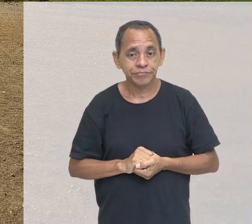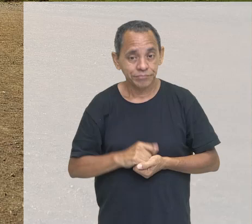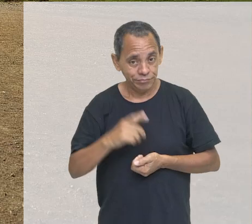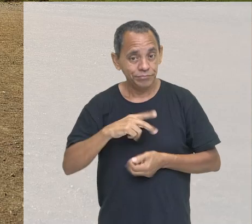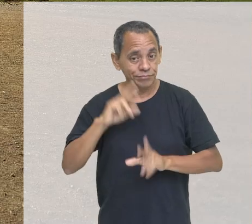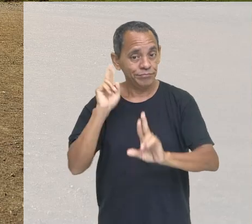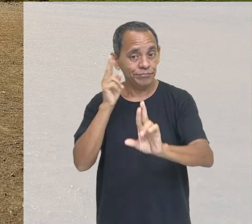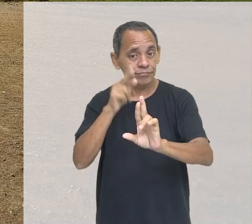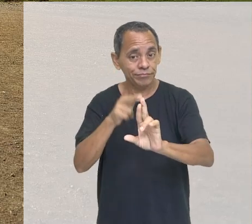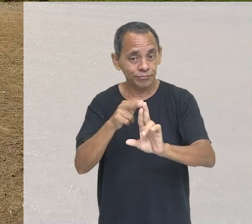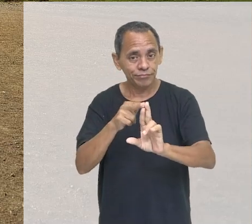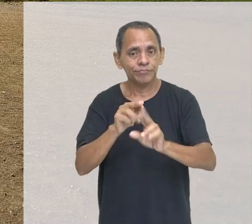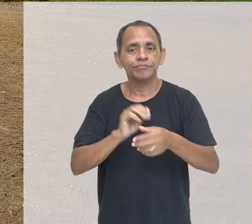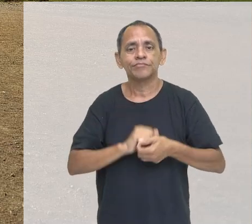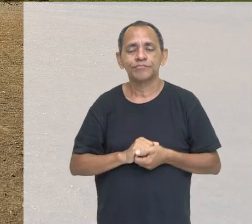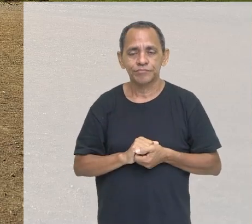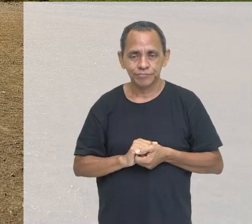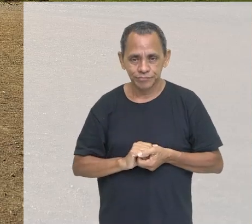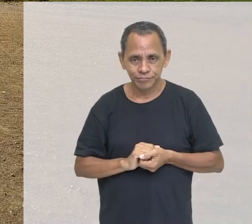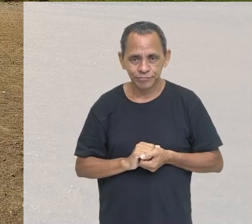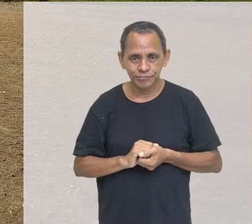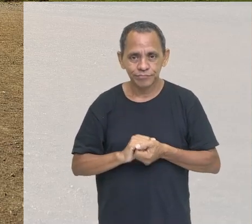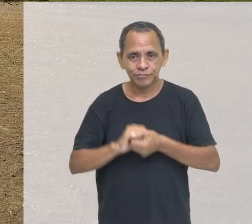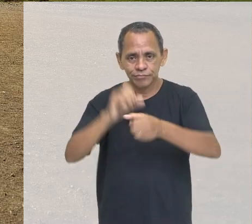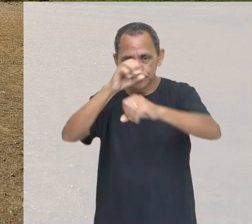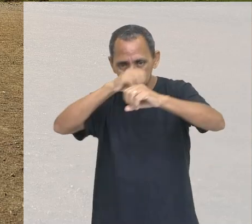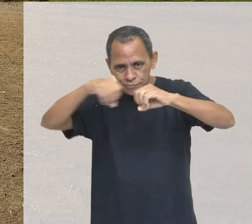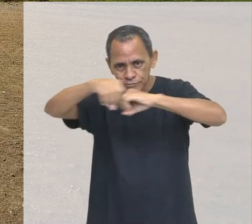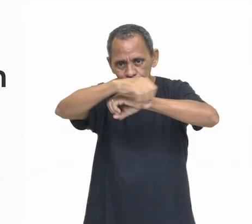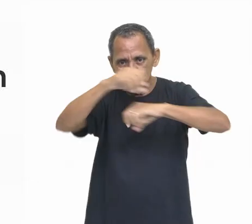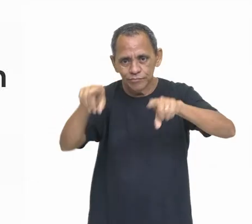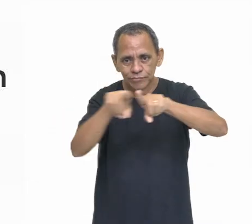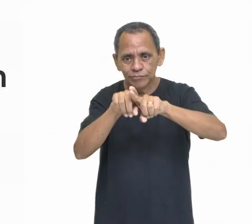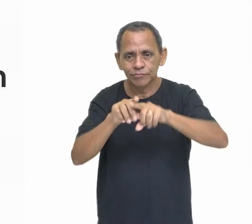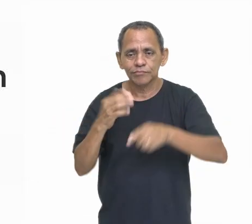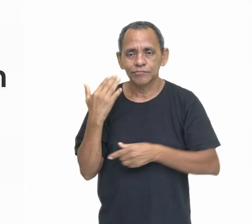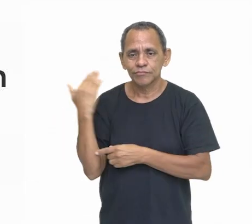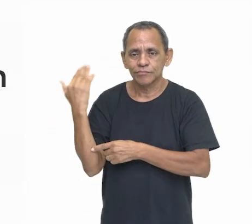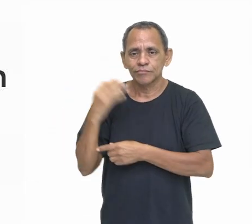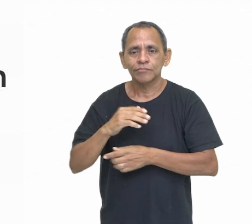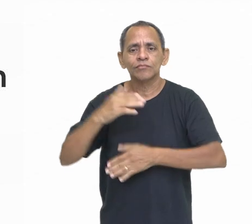astrológicas. E vamos à organização político-social.